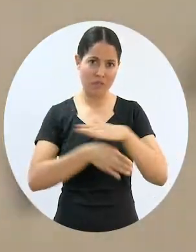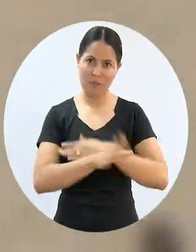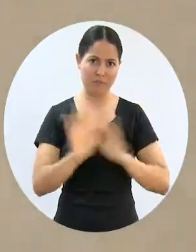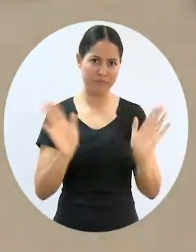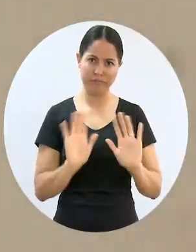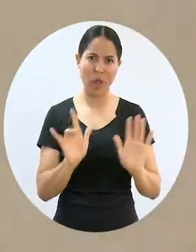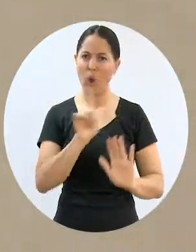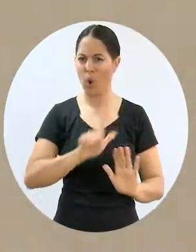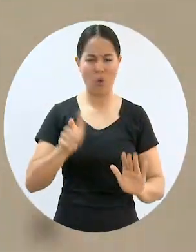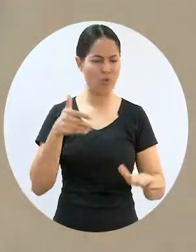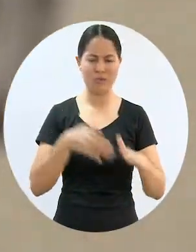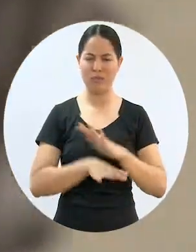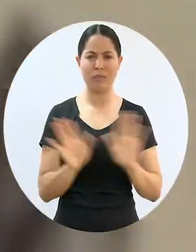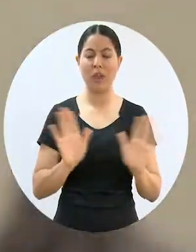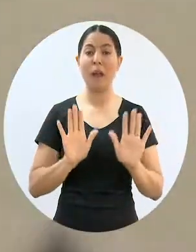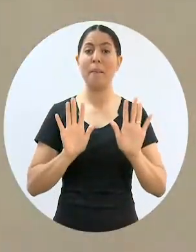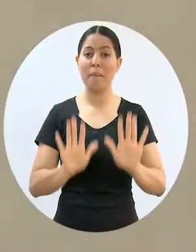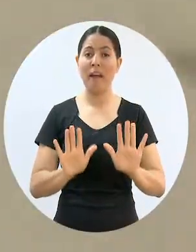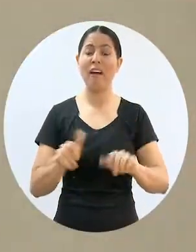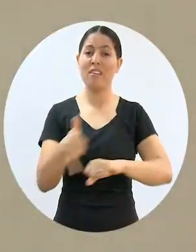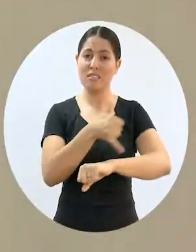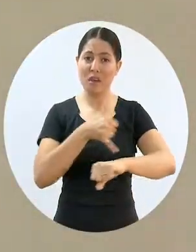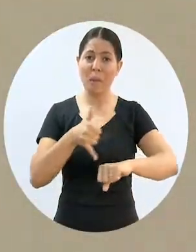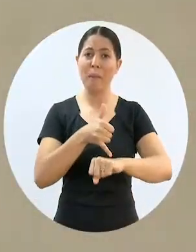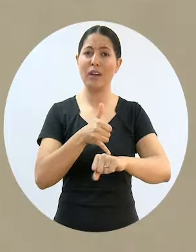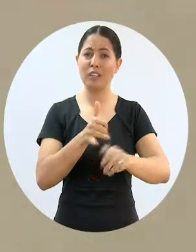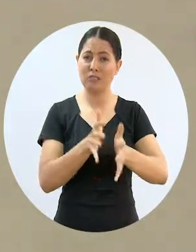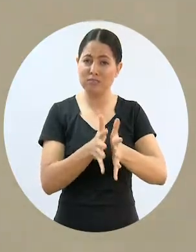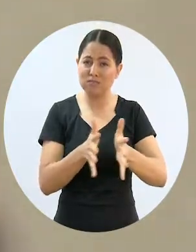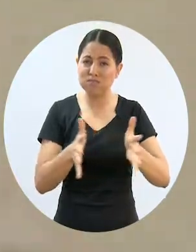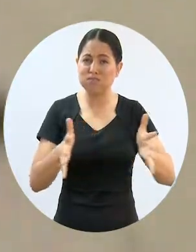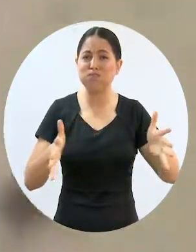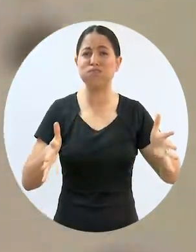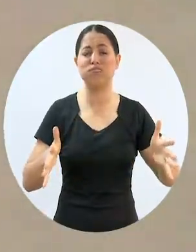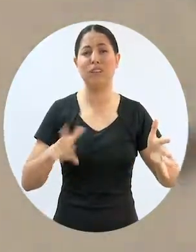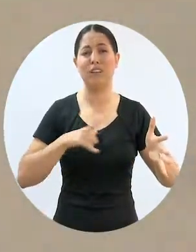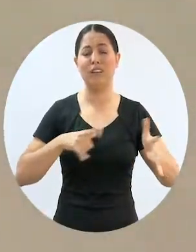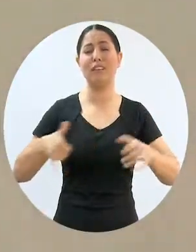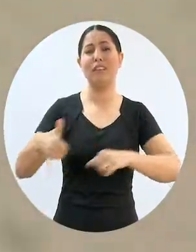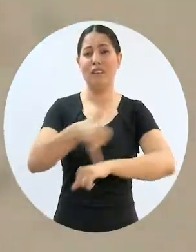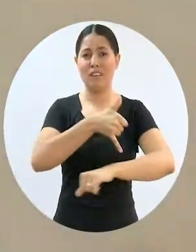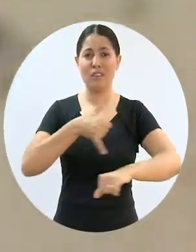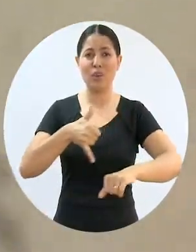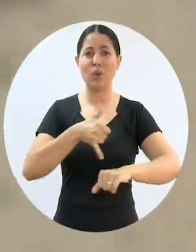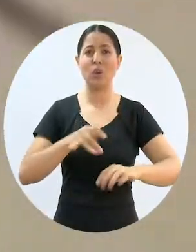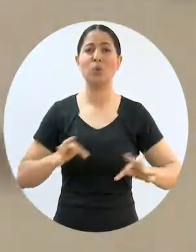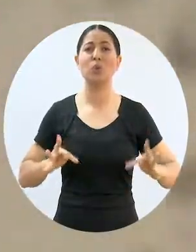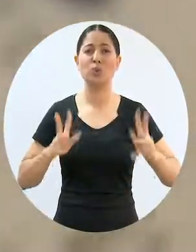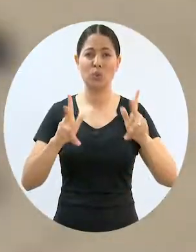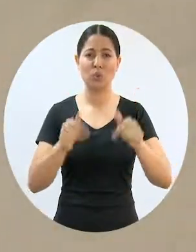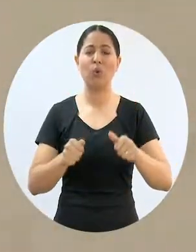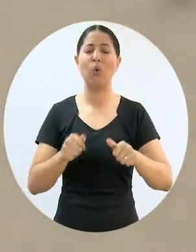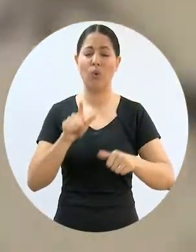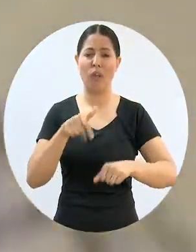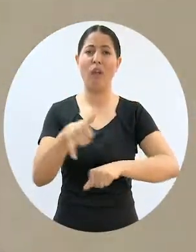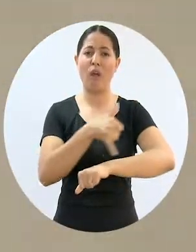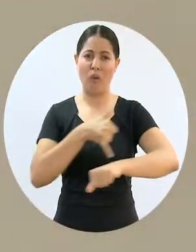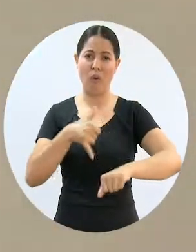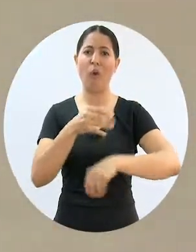lógico. Mas é uma mancha muito grande. Isso aqui tudo é piche, tudo é óleo.